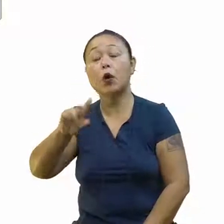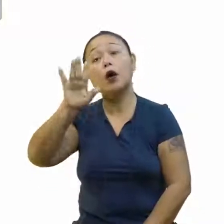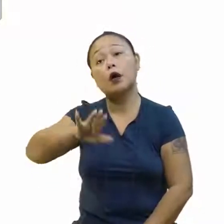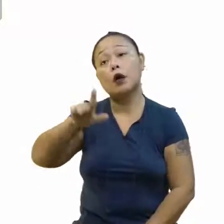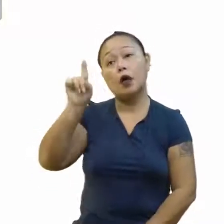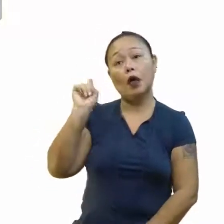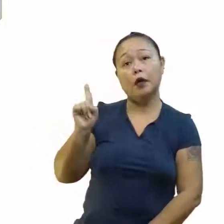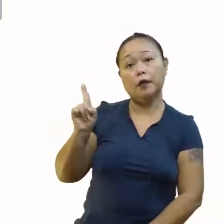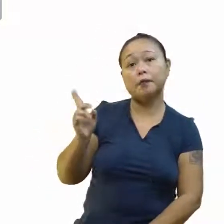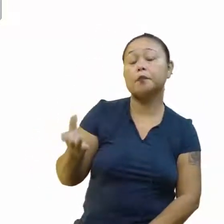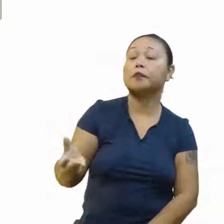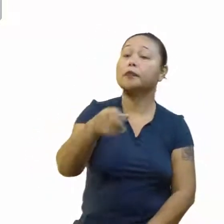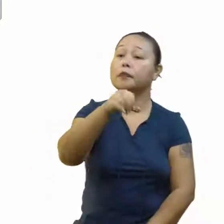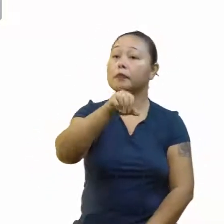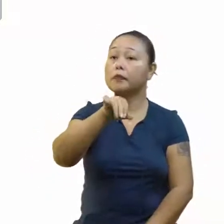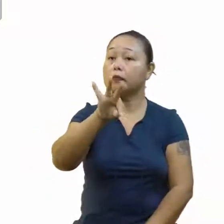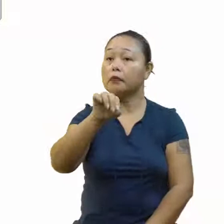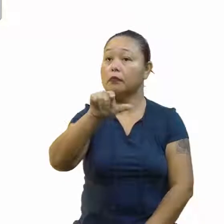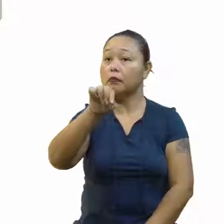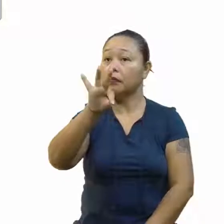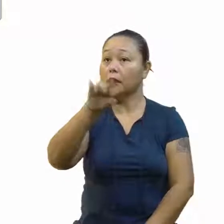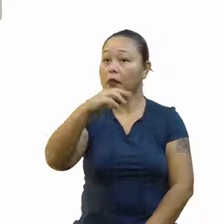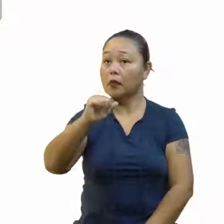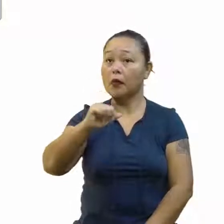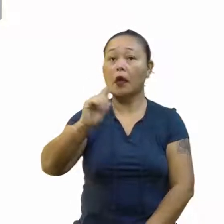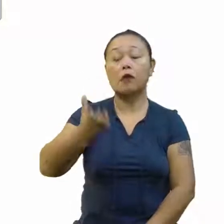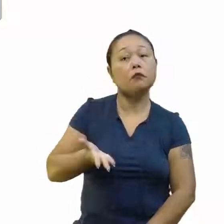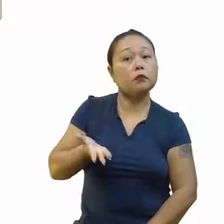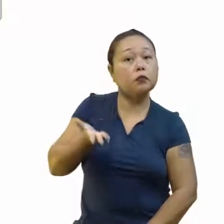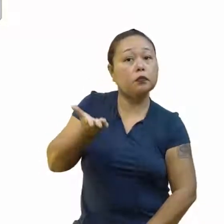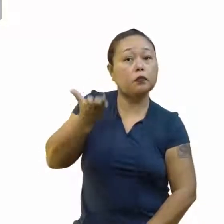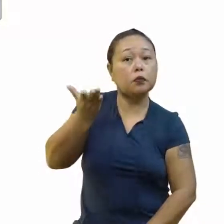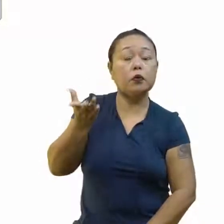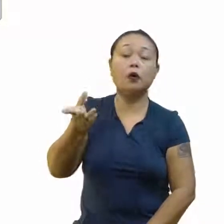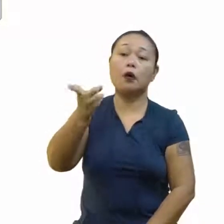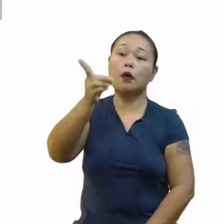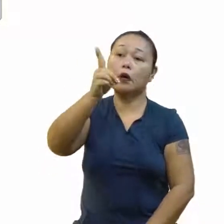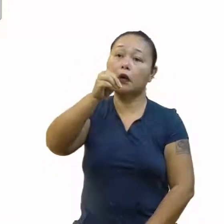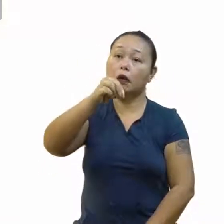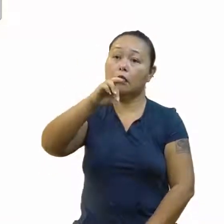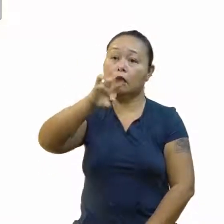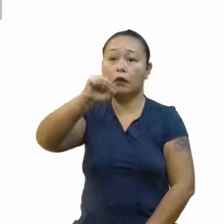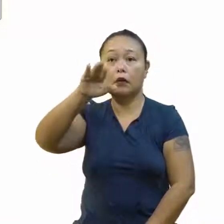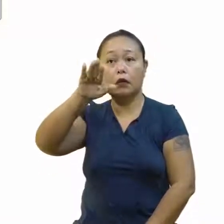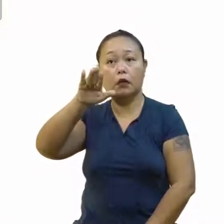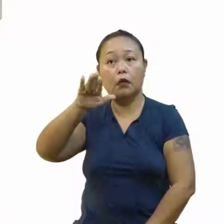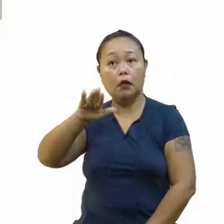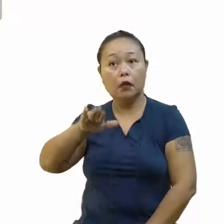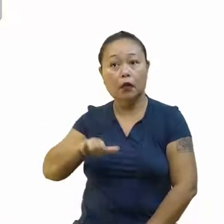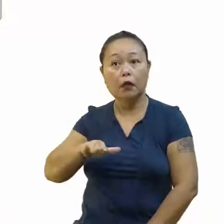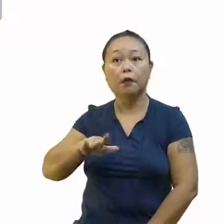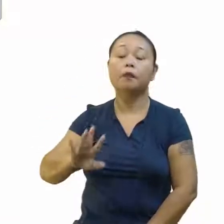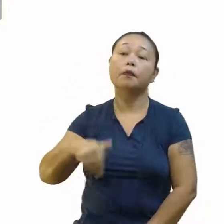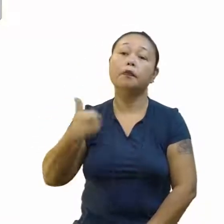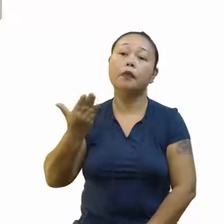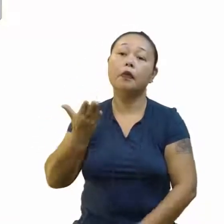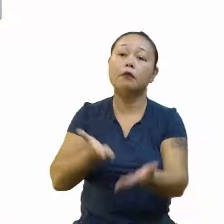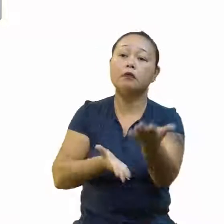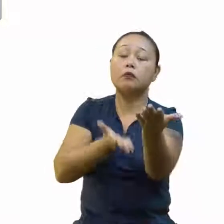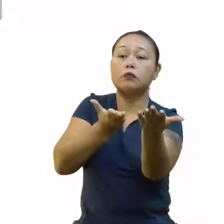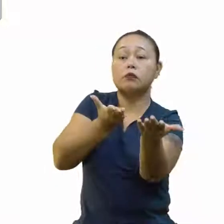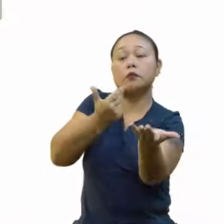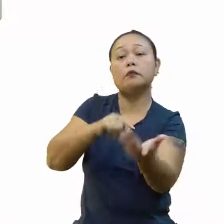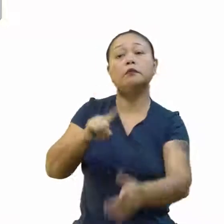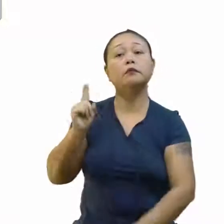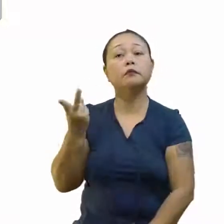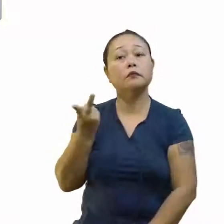aqui a sistólica, que é a pressão mais elevada, e a diastólica, que é a pressão mais baixa nas artérias, né? E